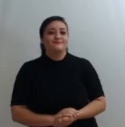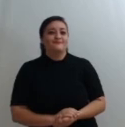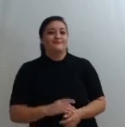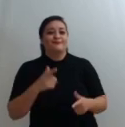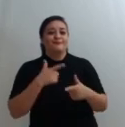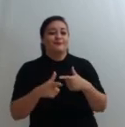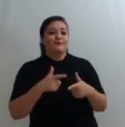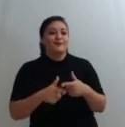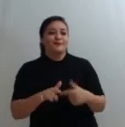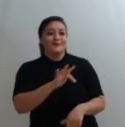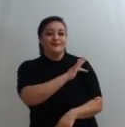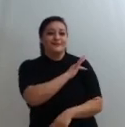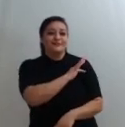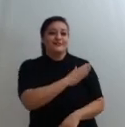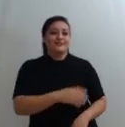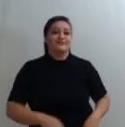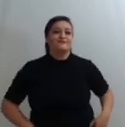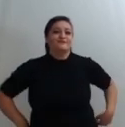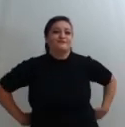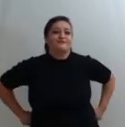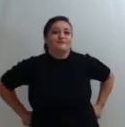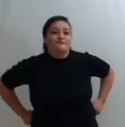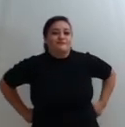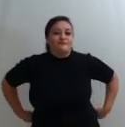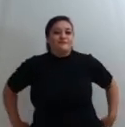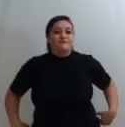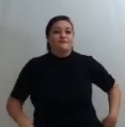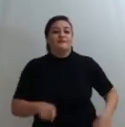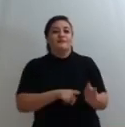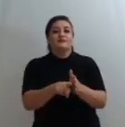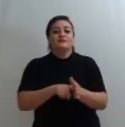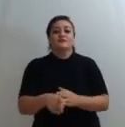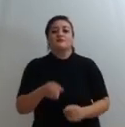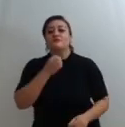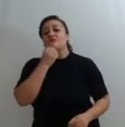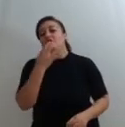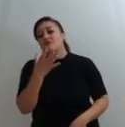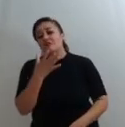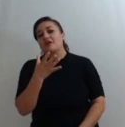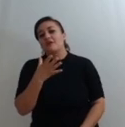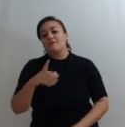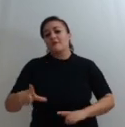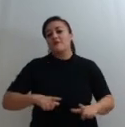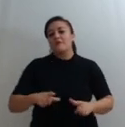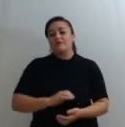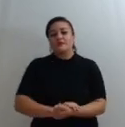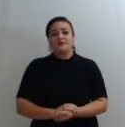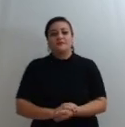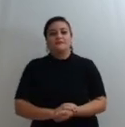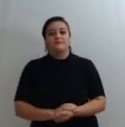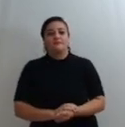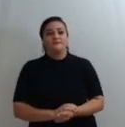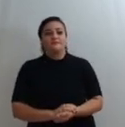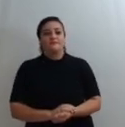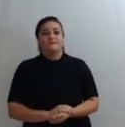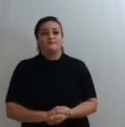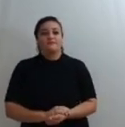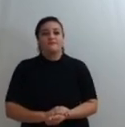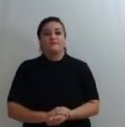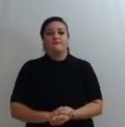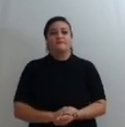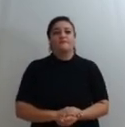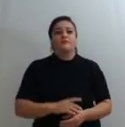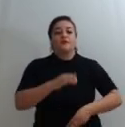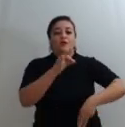satisfatório da pena. Então, essa questão do que é um bom comportamento e do que não é, desafie a C611, ministro Reinaldo,